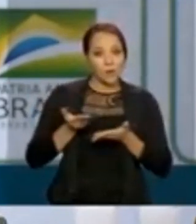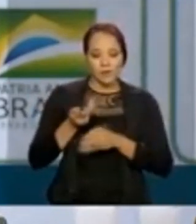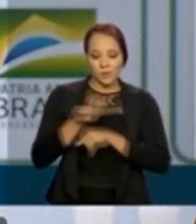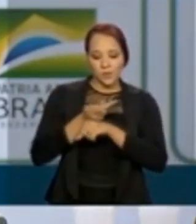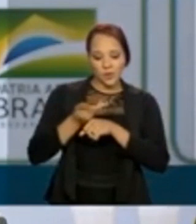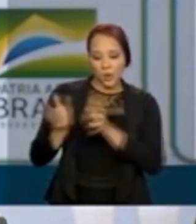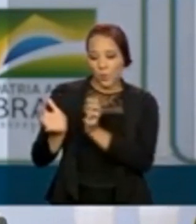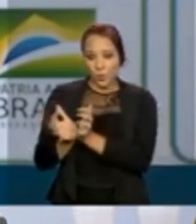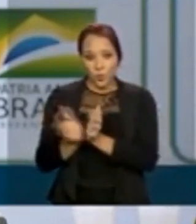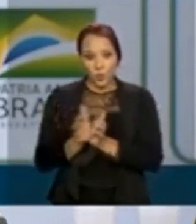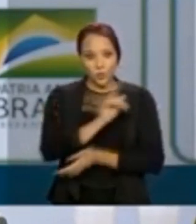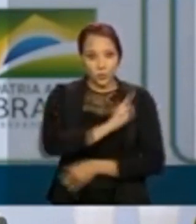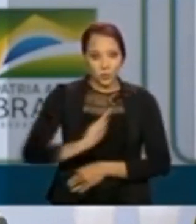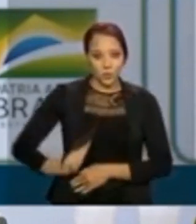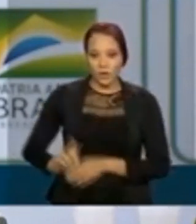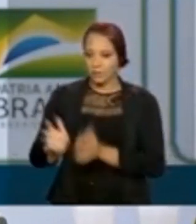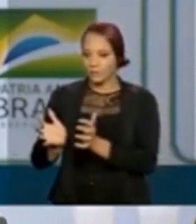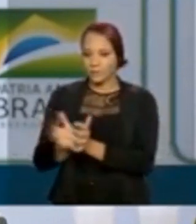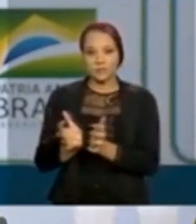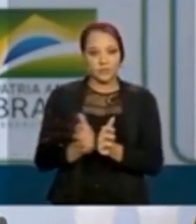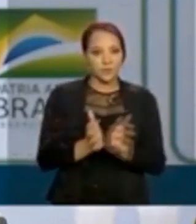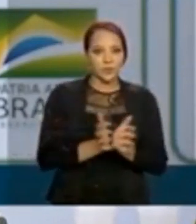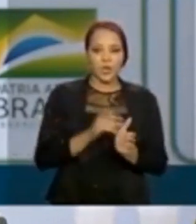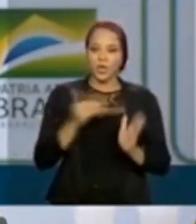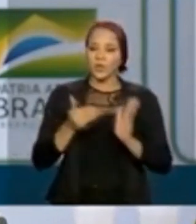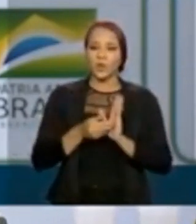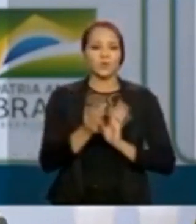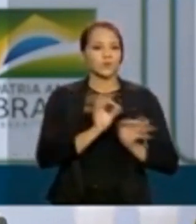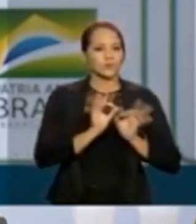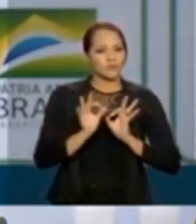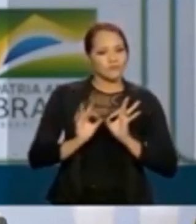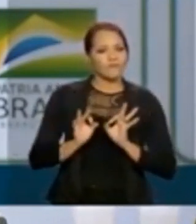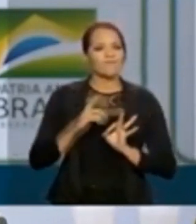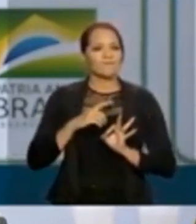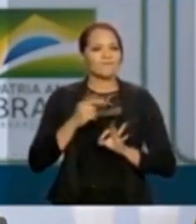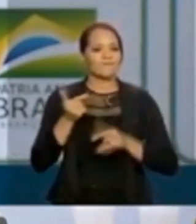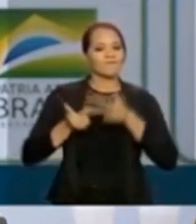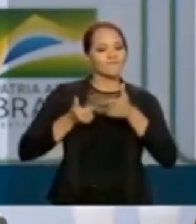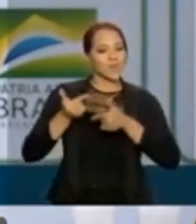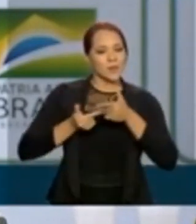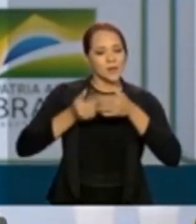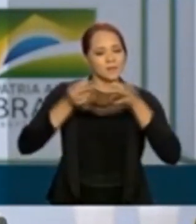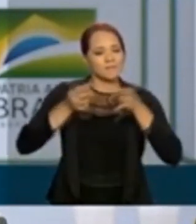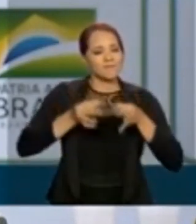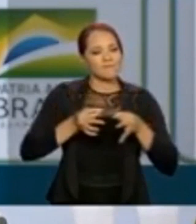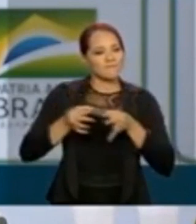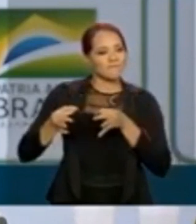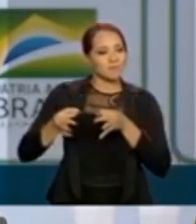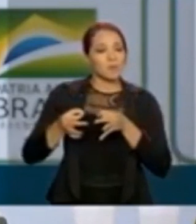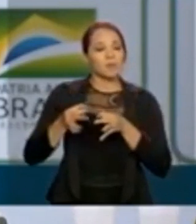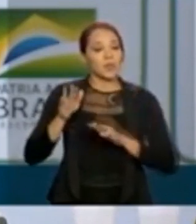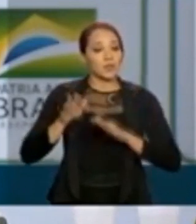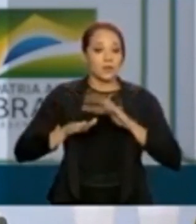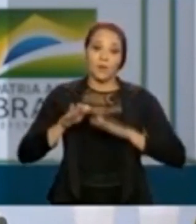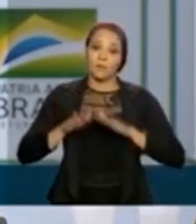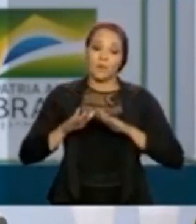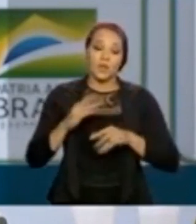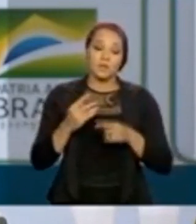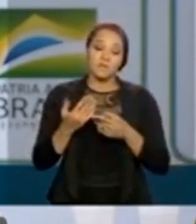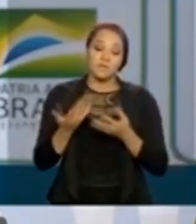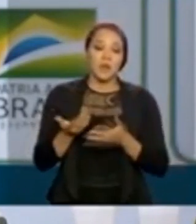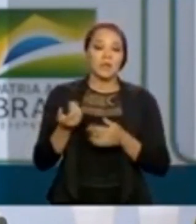essas equipes dos governos, que foram muito assimétricas, tomaram medidas assimétricas, talvez pela